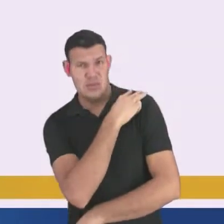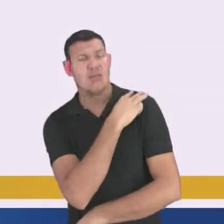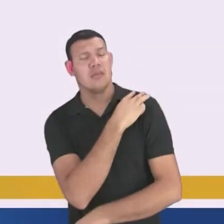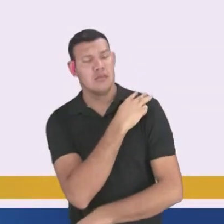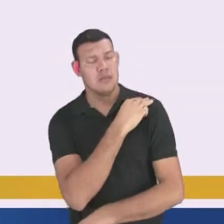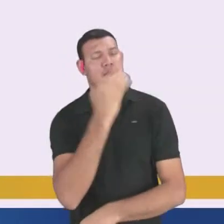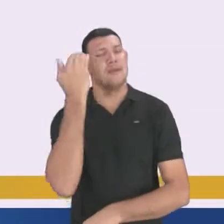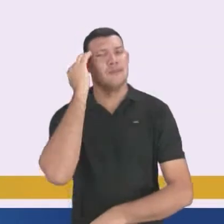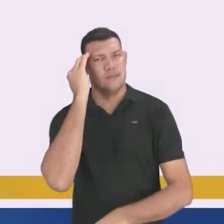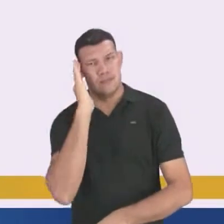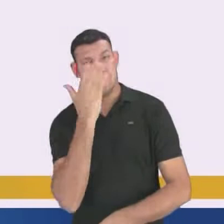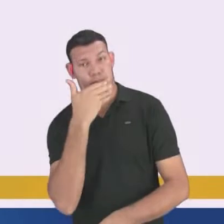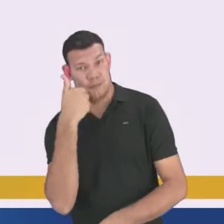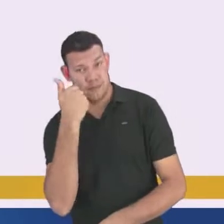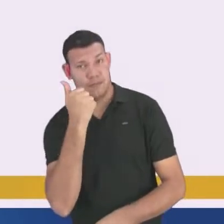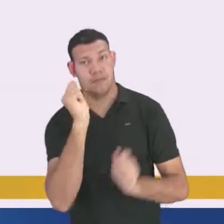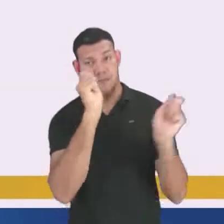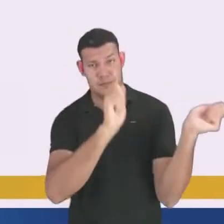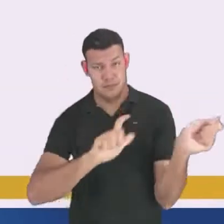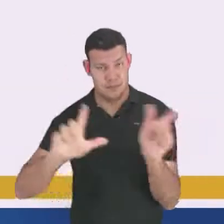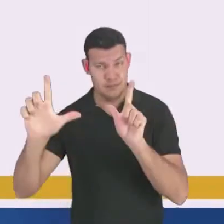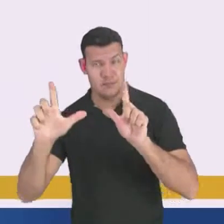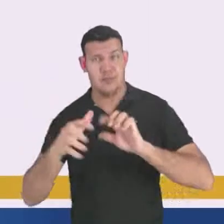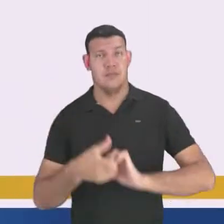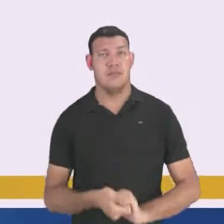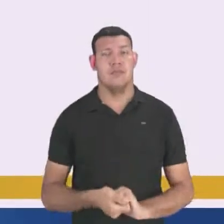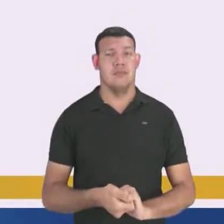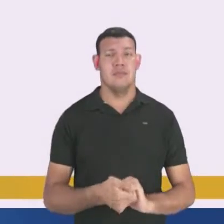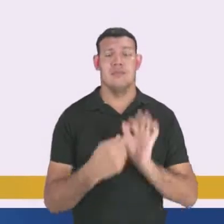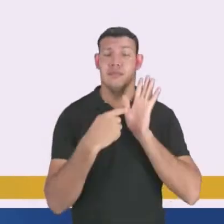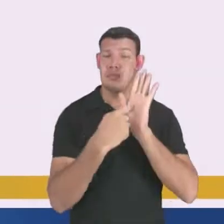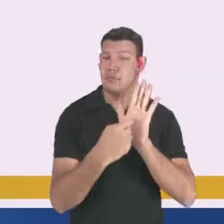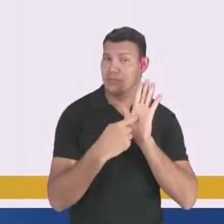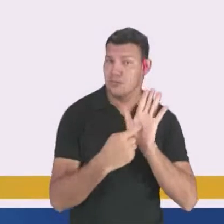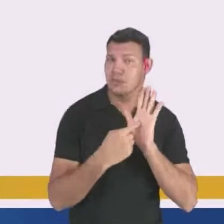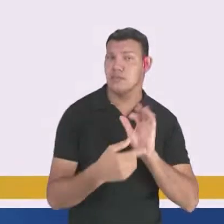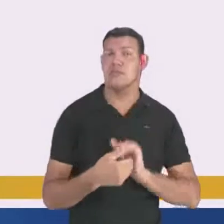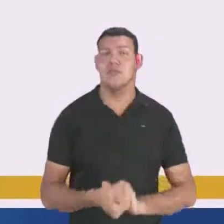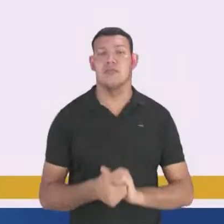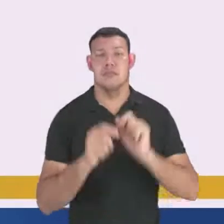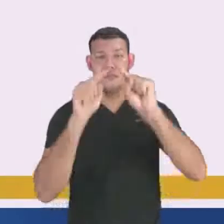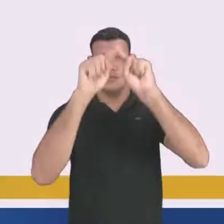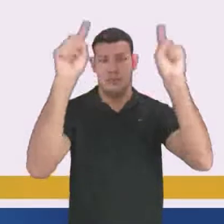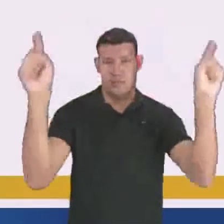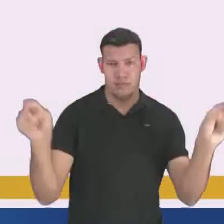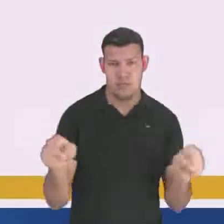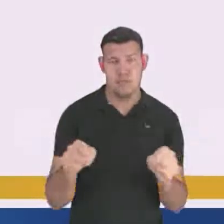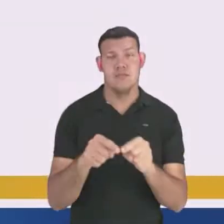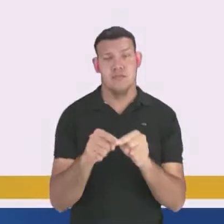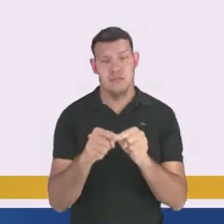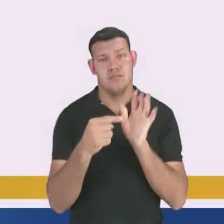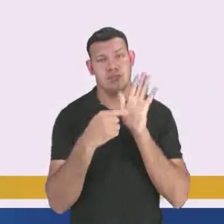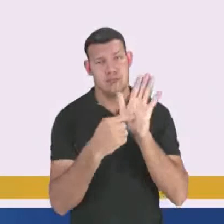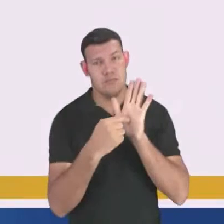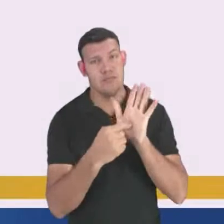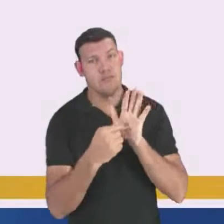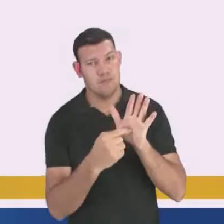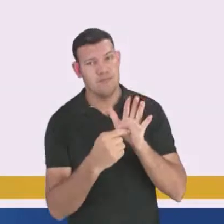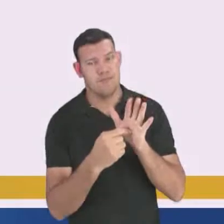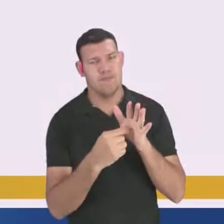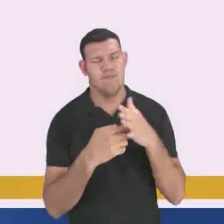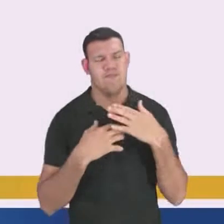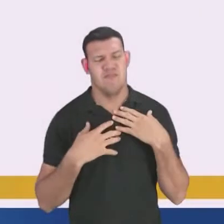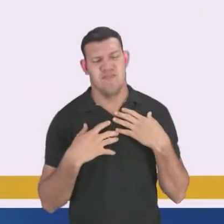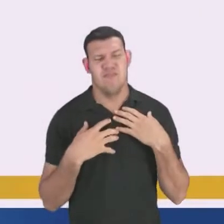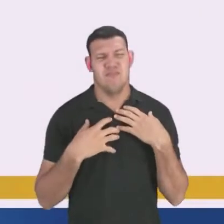nesses gráficos. Então, no próximo slide, apresentaremos aí um gráfico de setor que reflete os sintomas apresentados pelos